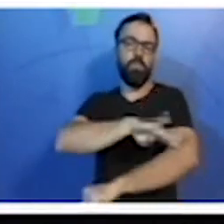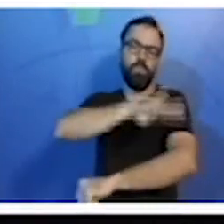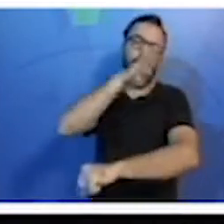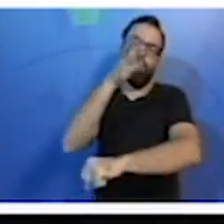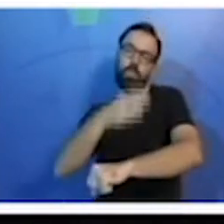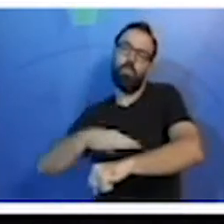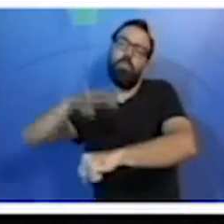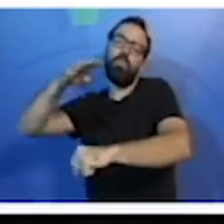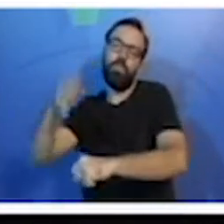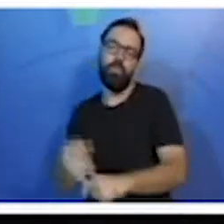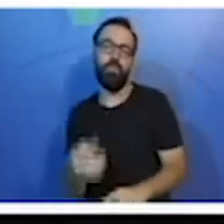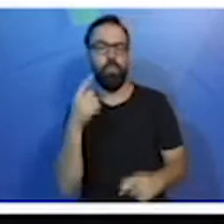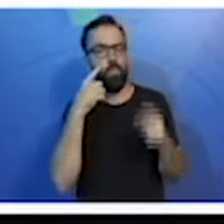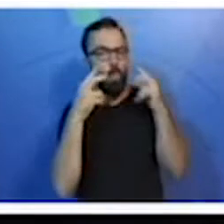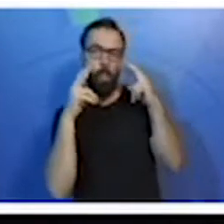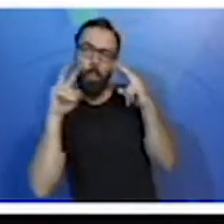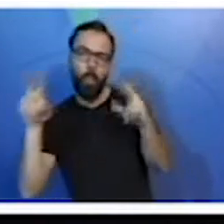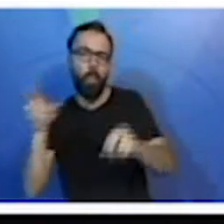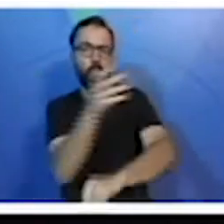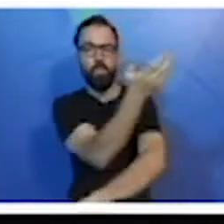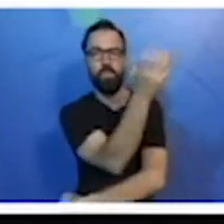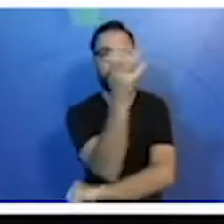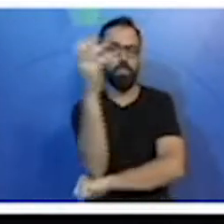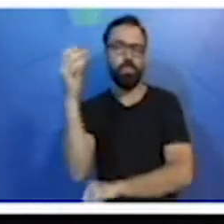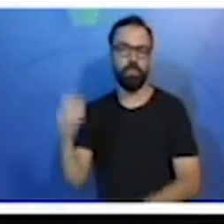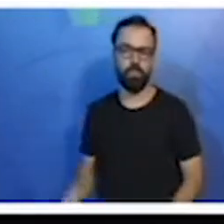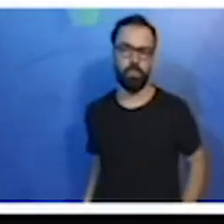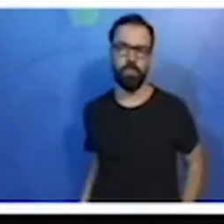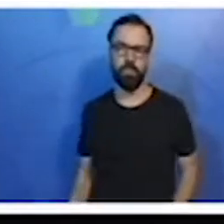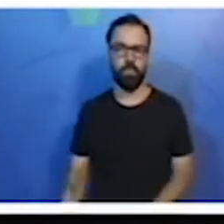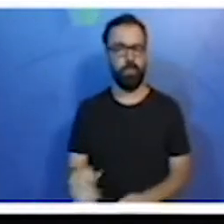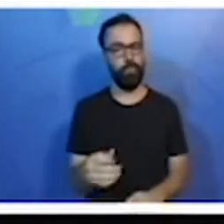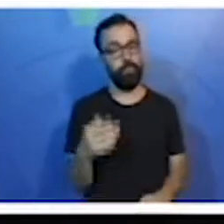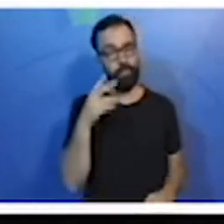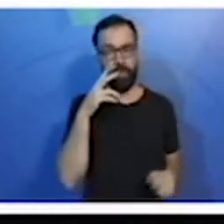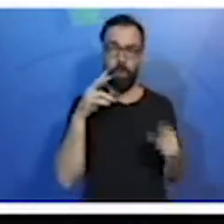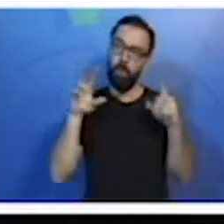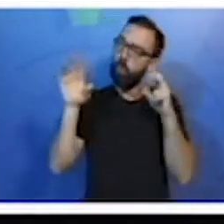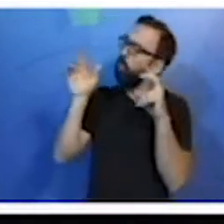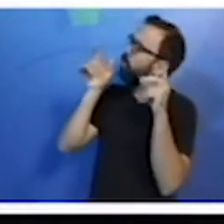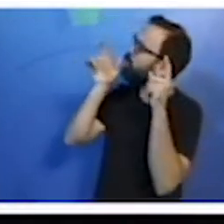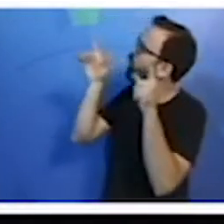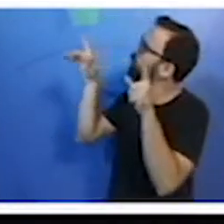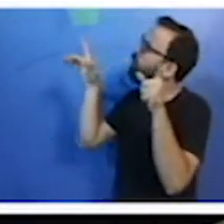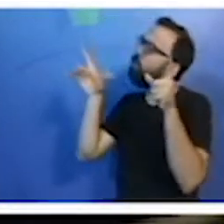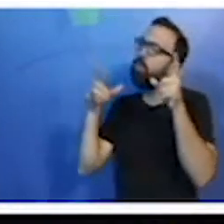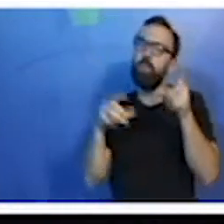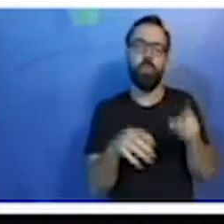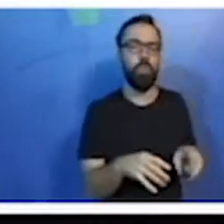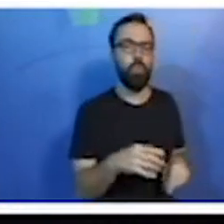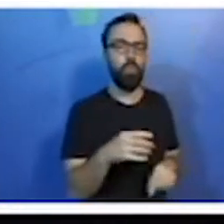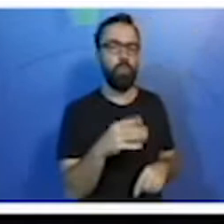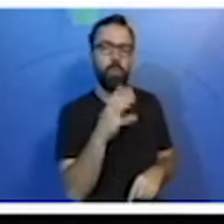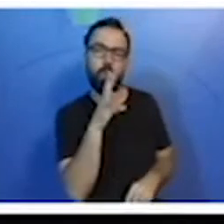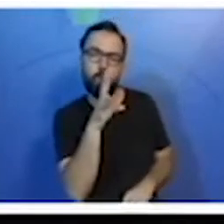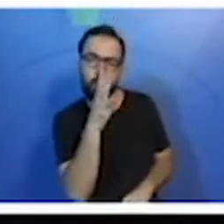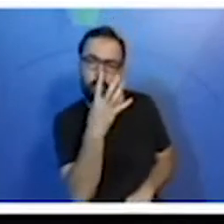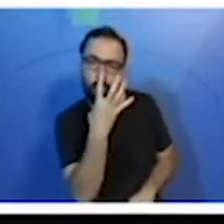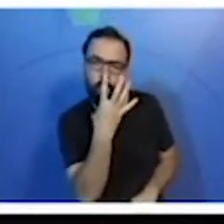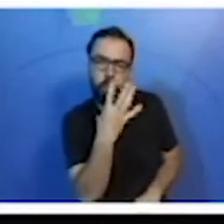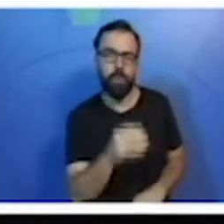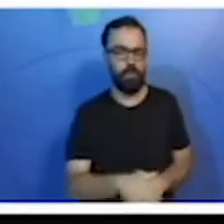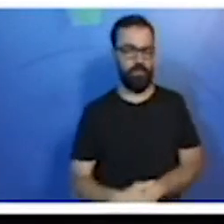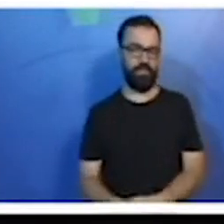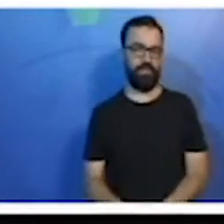montanhas por florestas por outras paisagens que fazem com que eles admirem apanhar paisagem né então sem sombra de